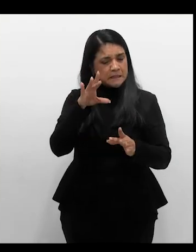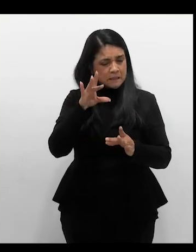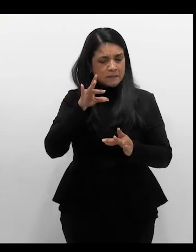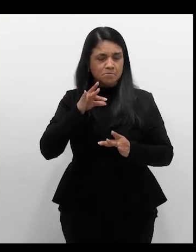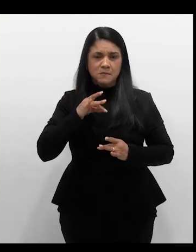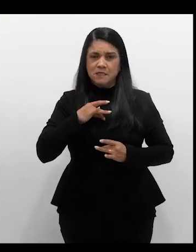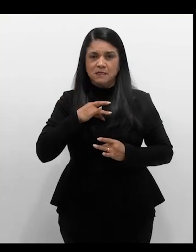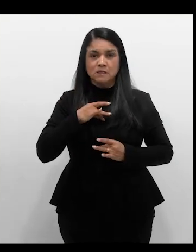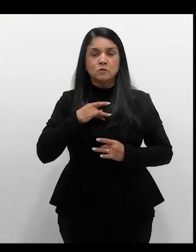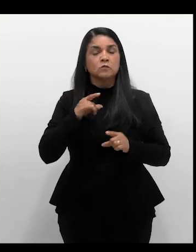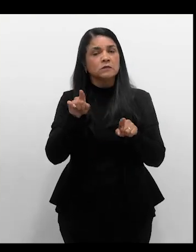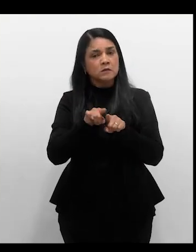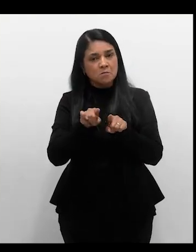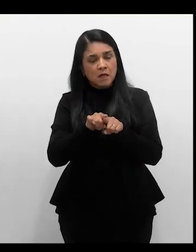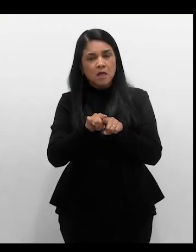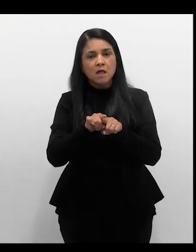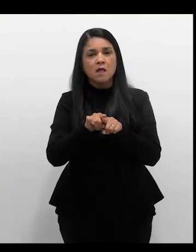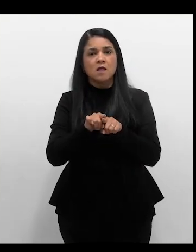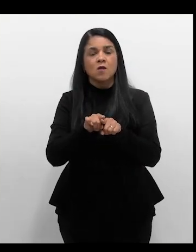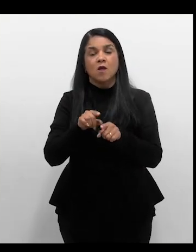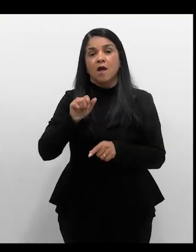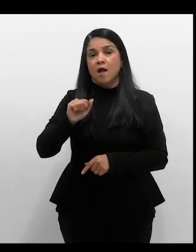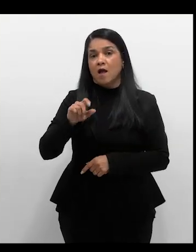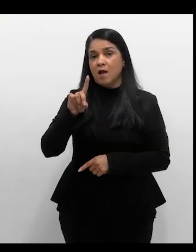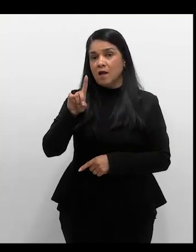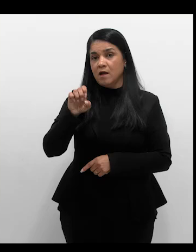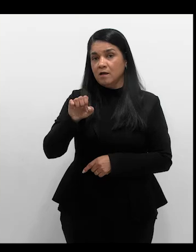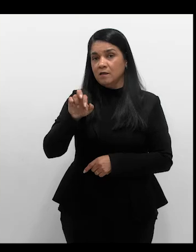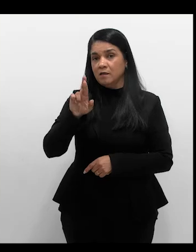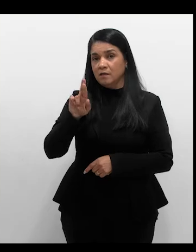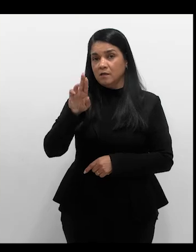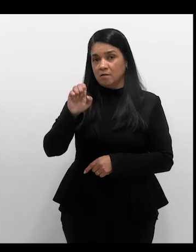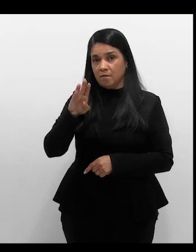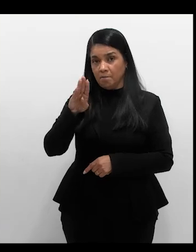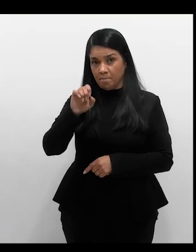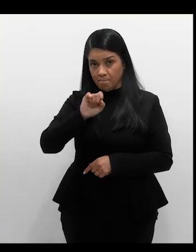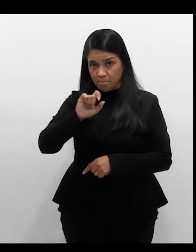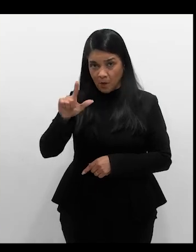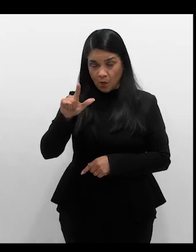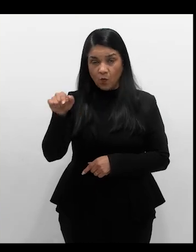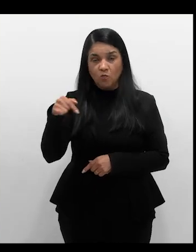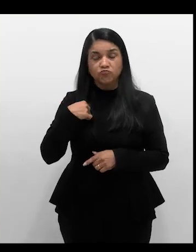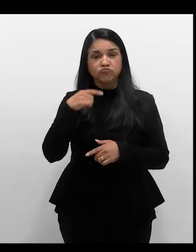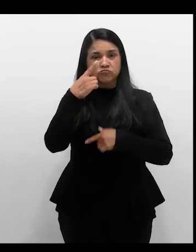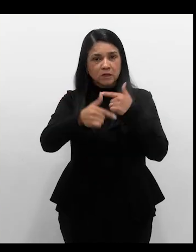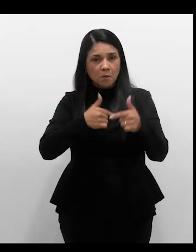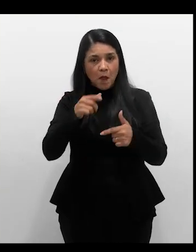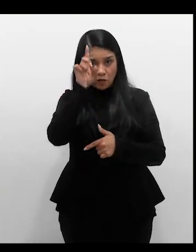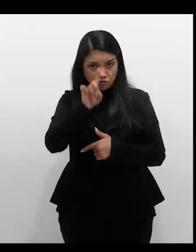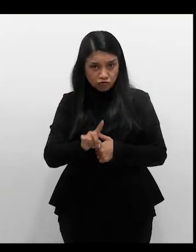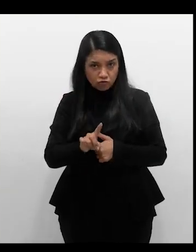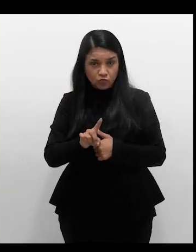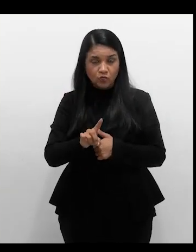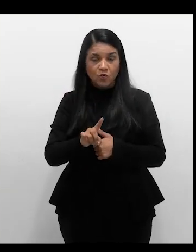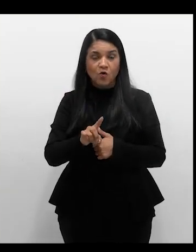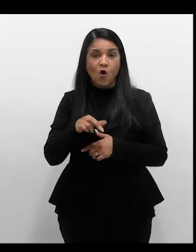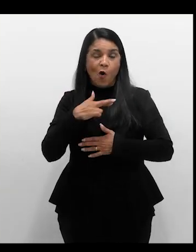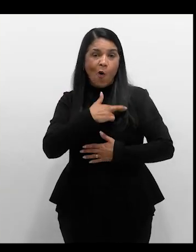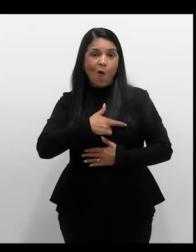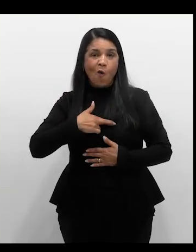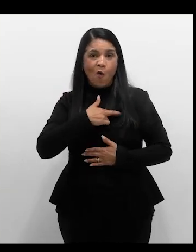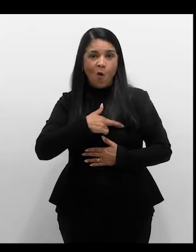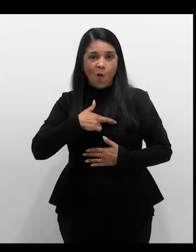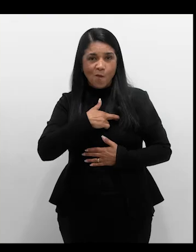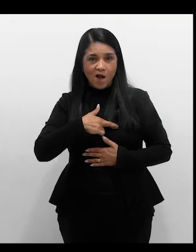como inspiração e como só o Aderbal, por exemplo, que né, o trabalho dele basicamente é o romance em cena que a